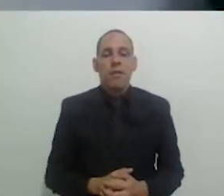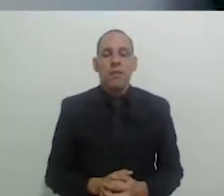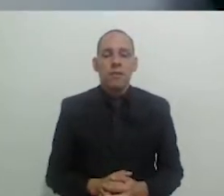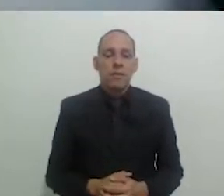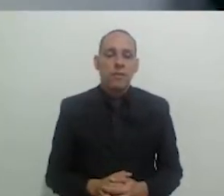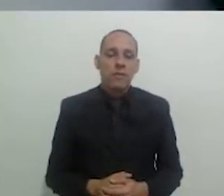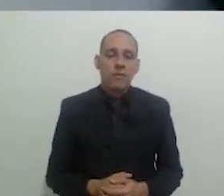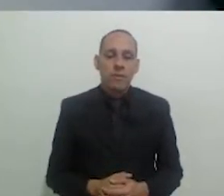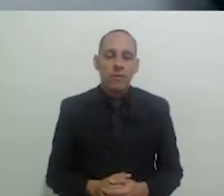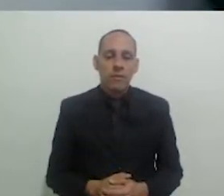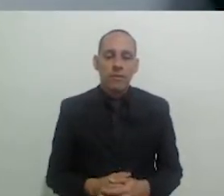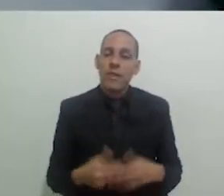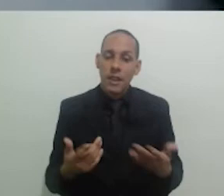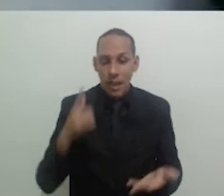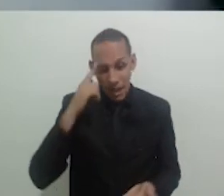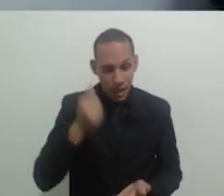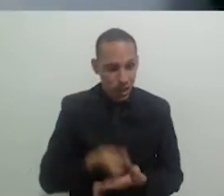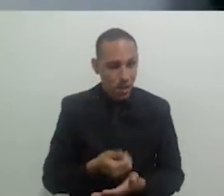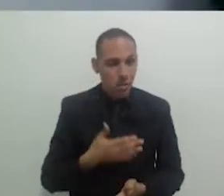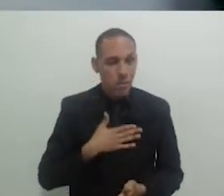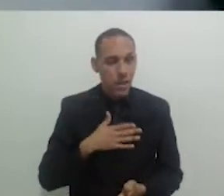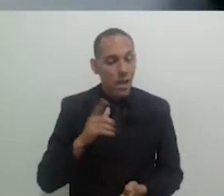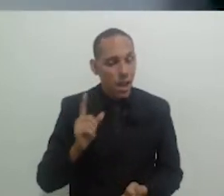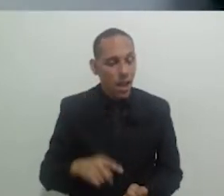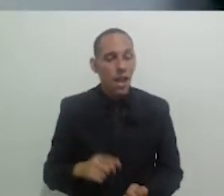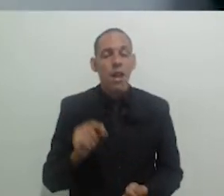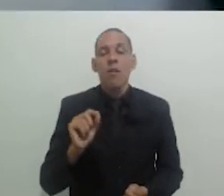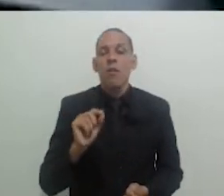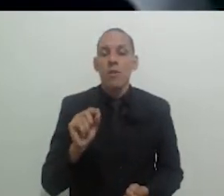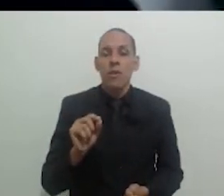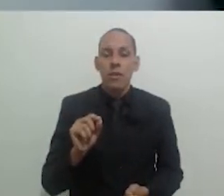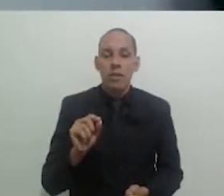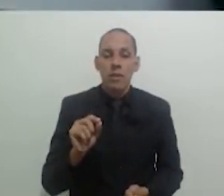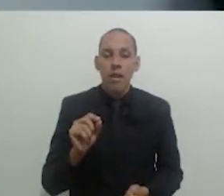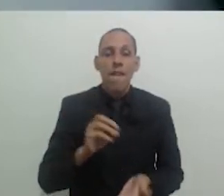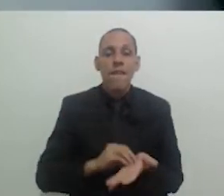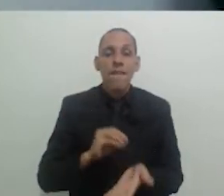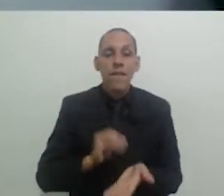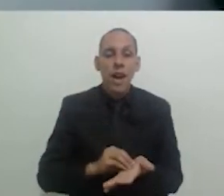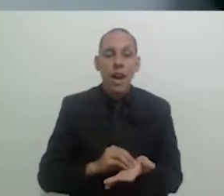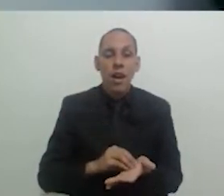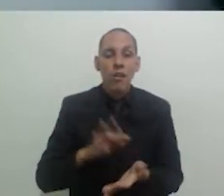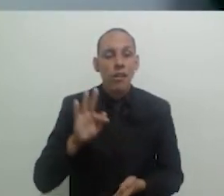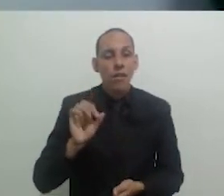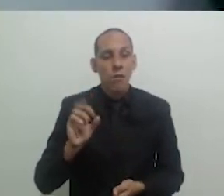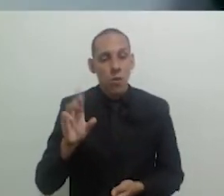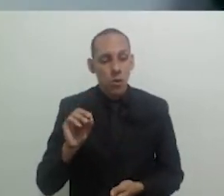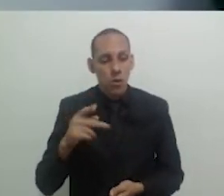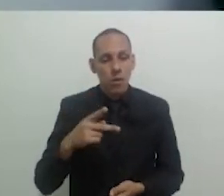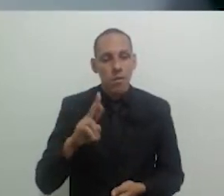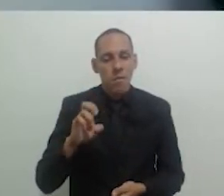minha decisão é da ausência de prerrogativa de foro.